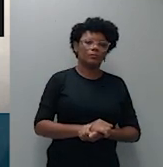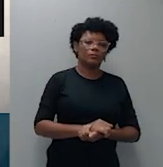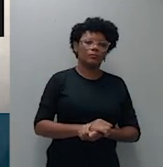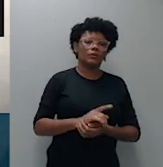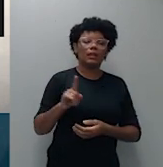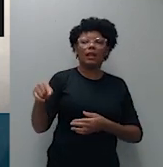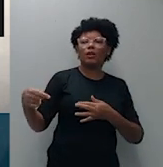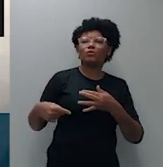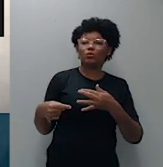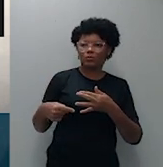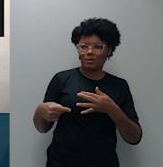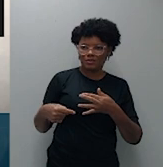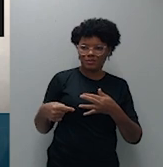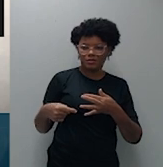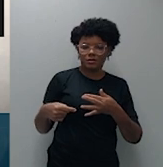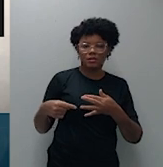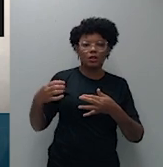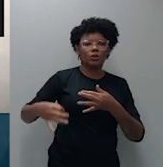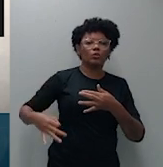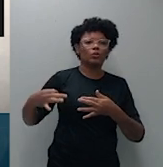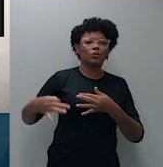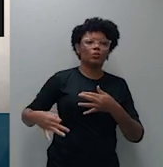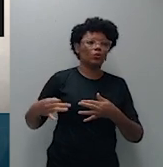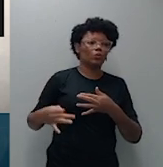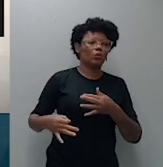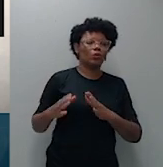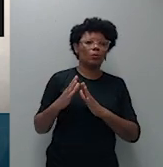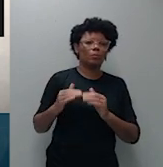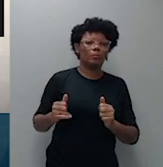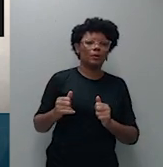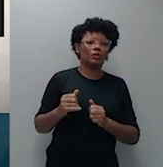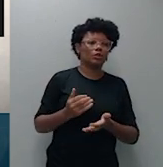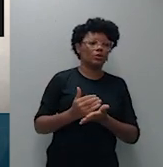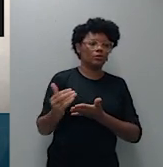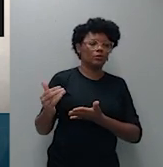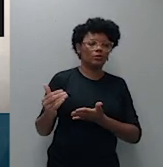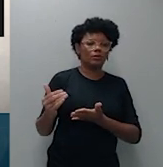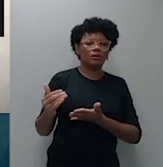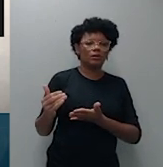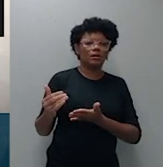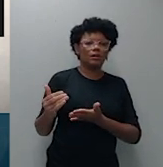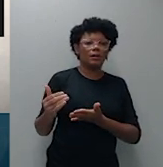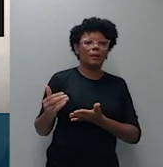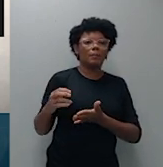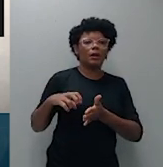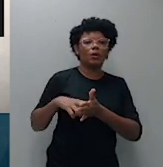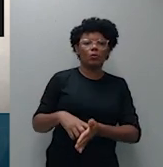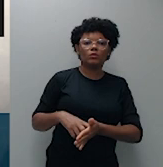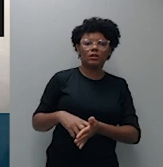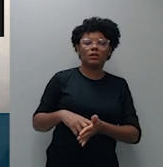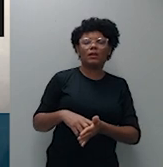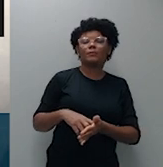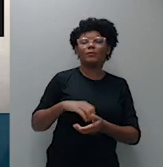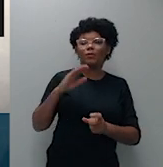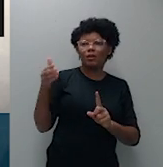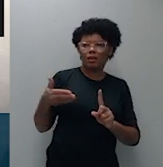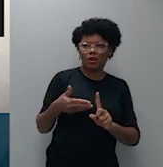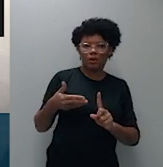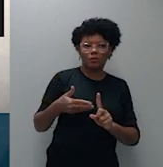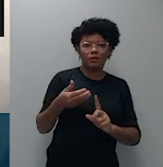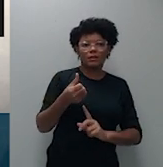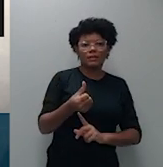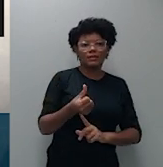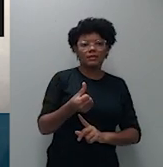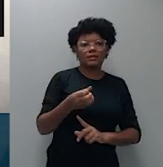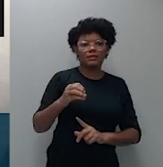o juiz de primeira instância julgou procedente o pedido inicial para condenar o réu a pagar aos autores a